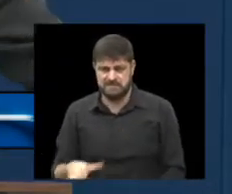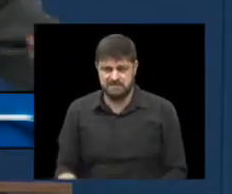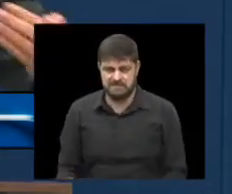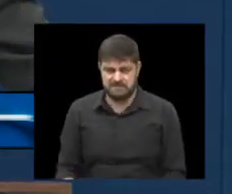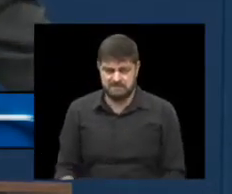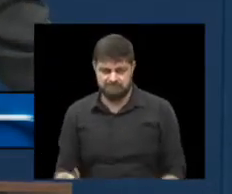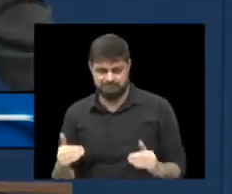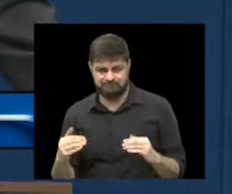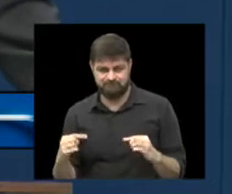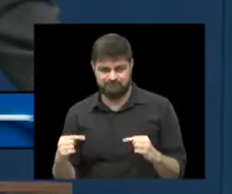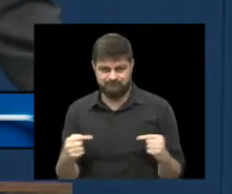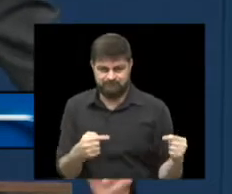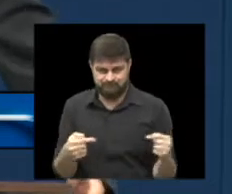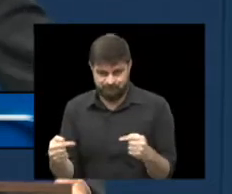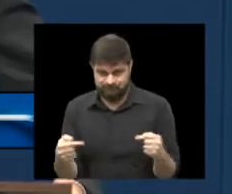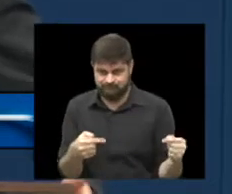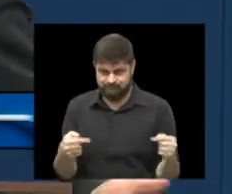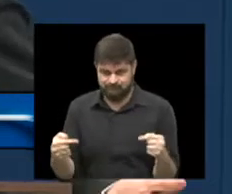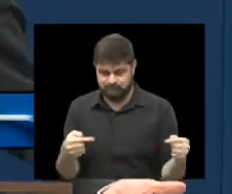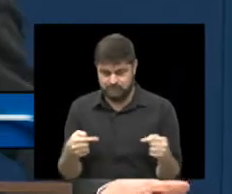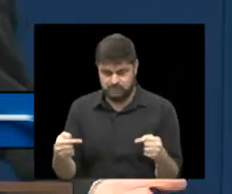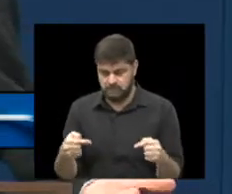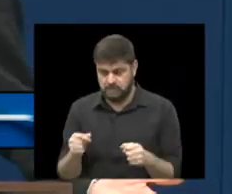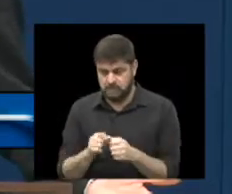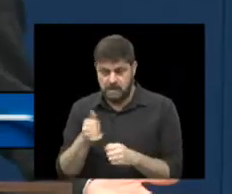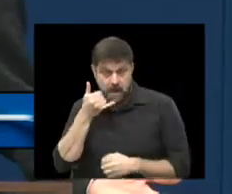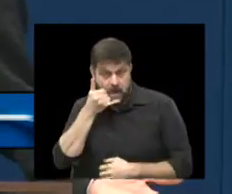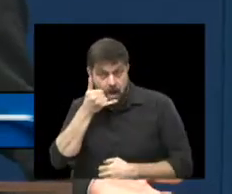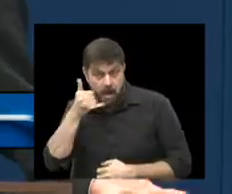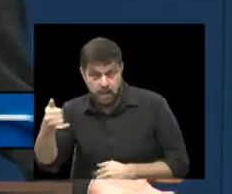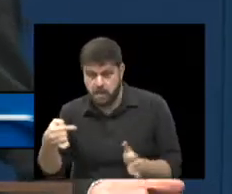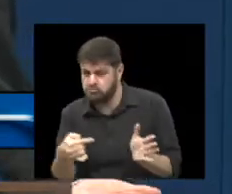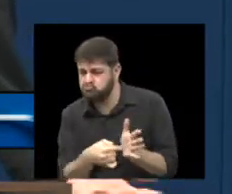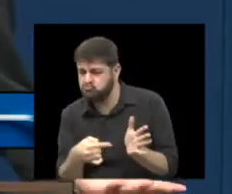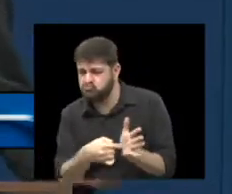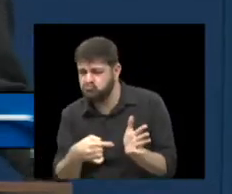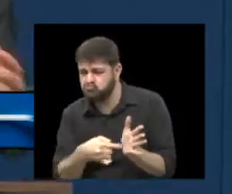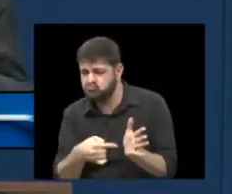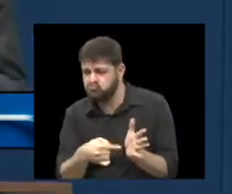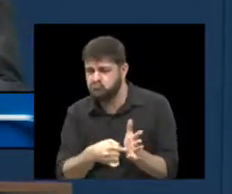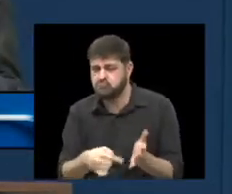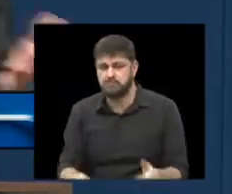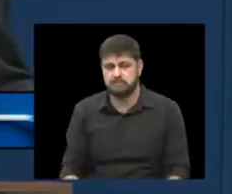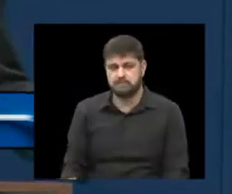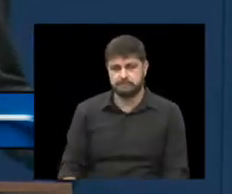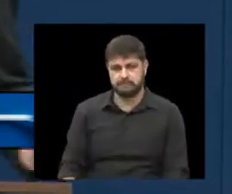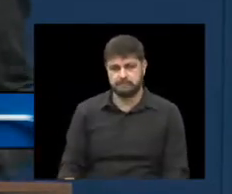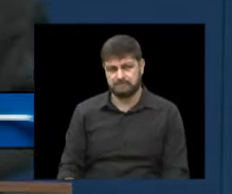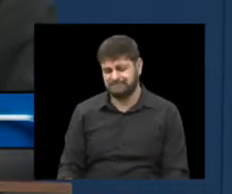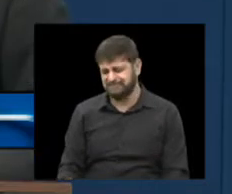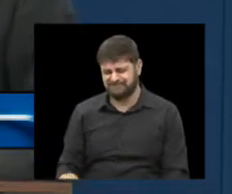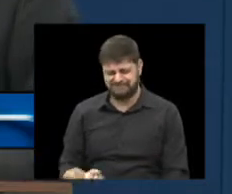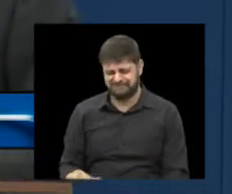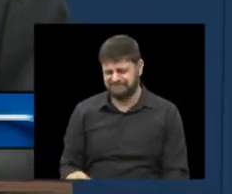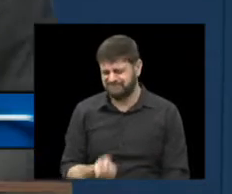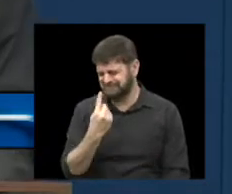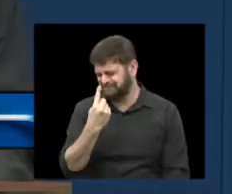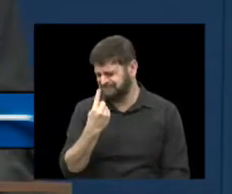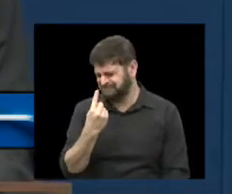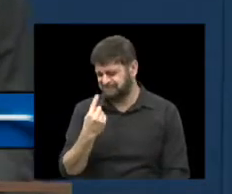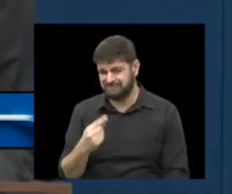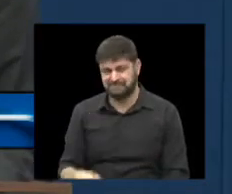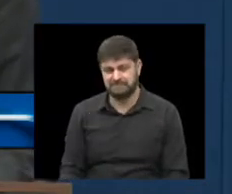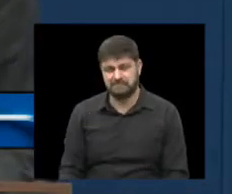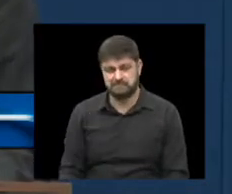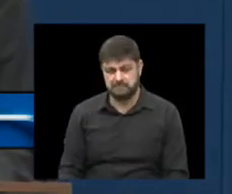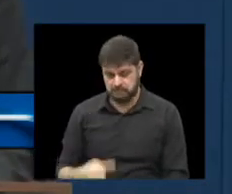a concorrência, né, a fazer a reclamação. Então, é um verdadeiro absurdo. Então, assim, para que a